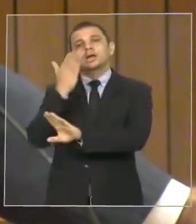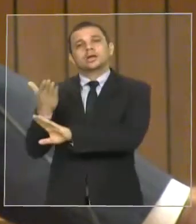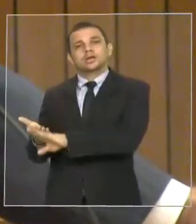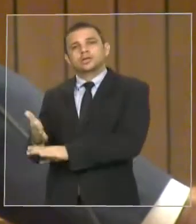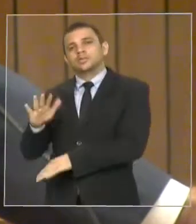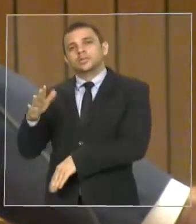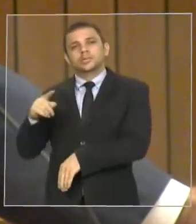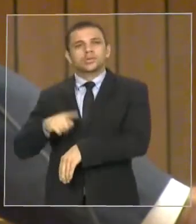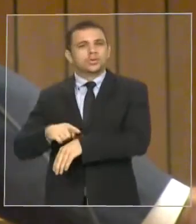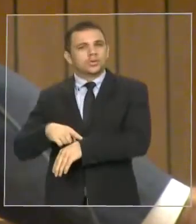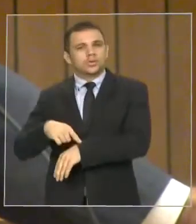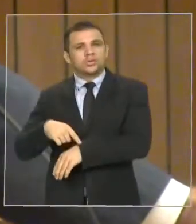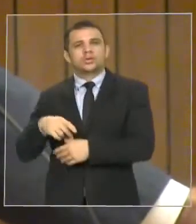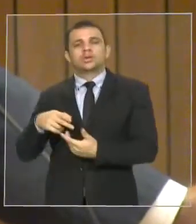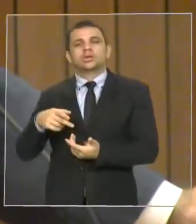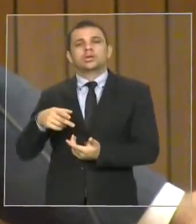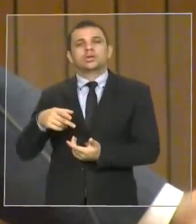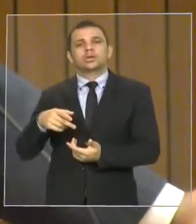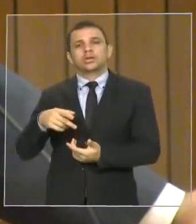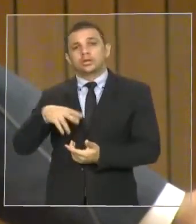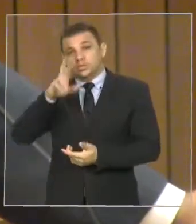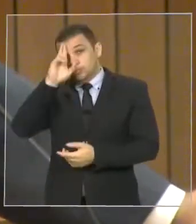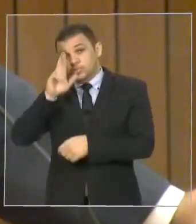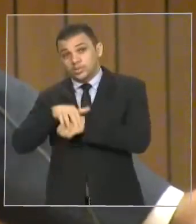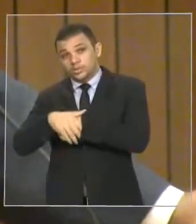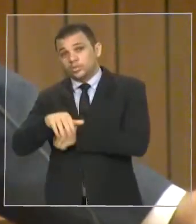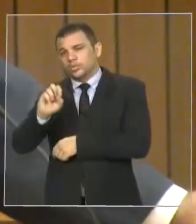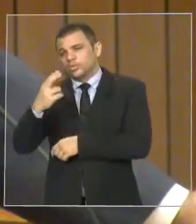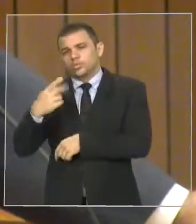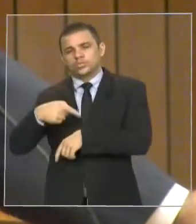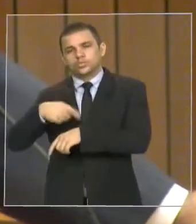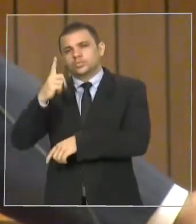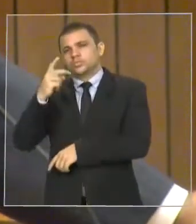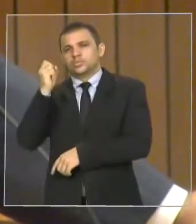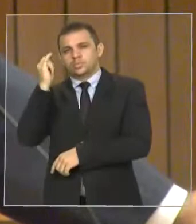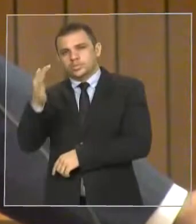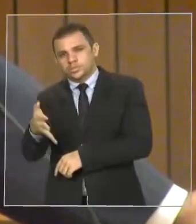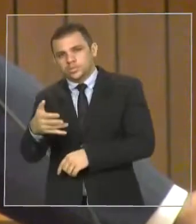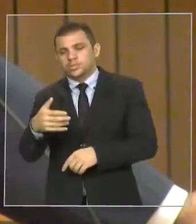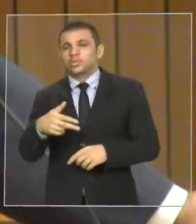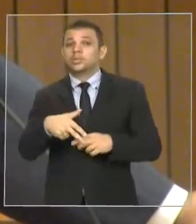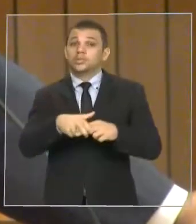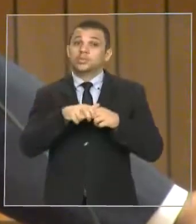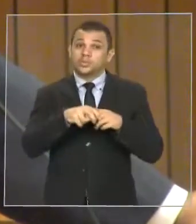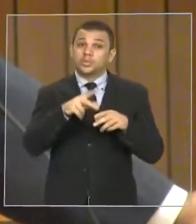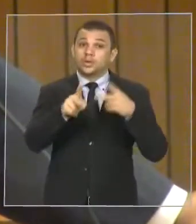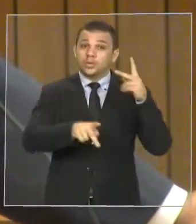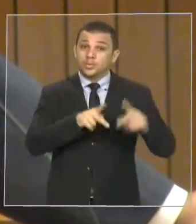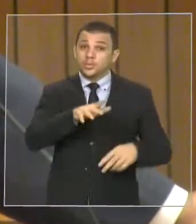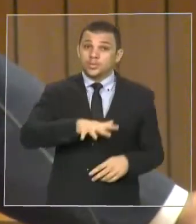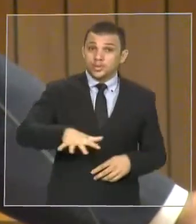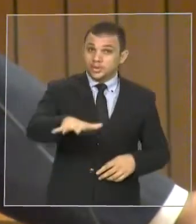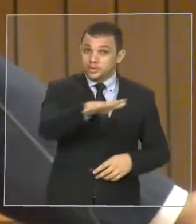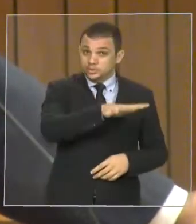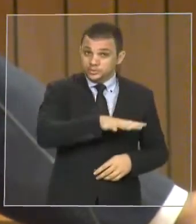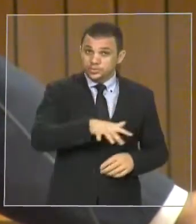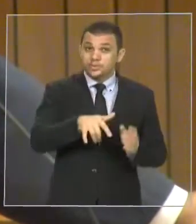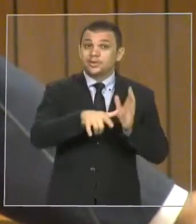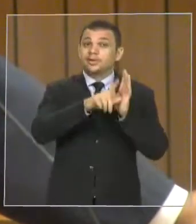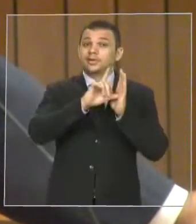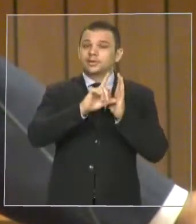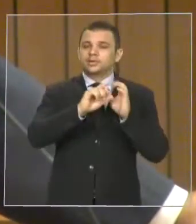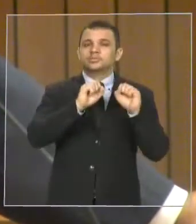de meia noite uma hora da manhã fazendo com que a população tivesse um espaço mais cedo pra